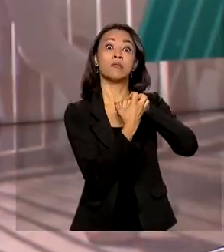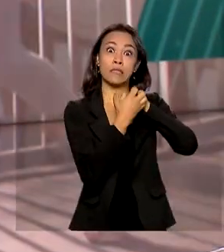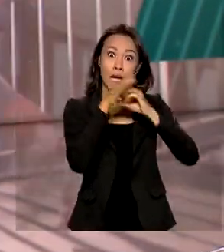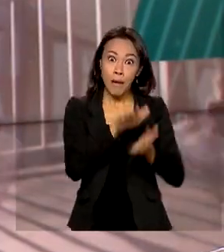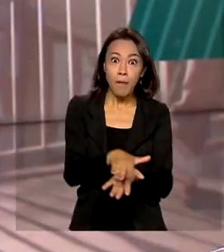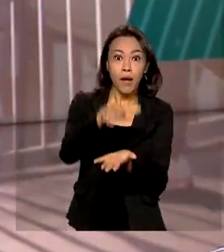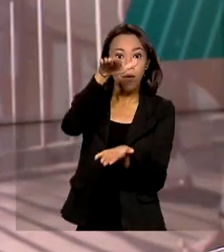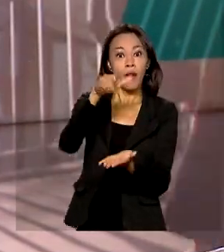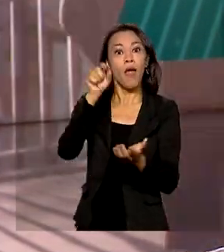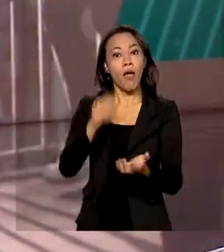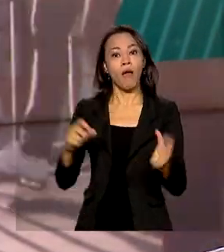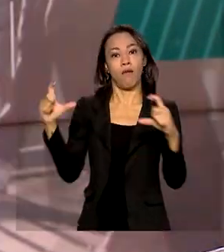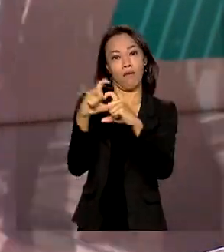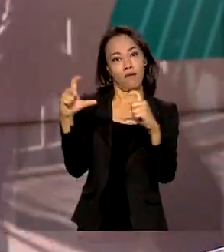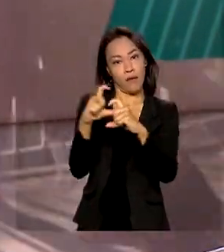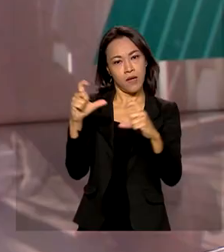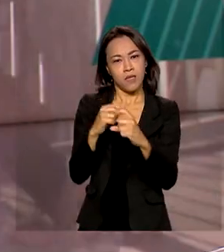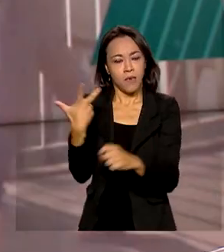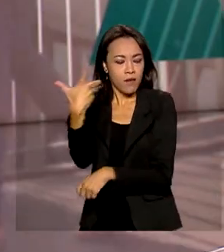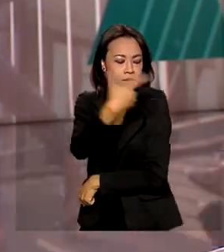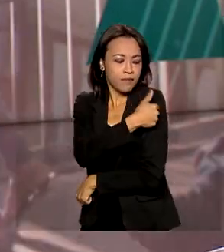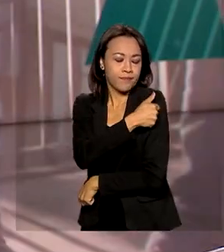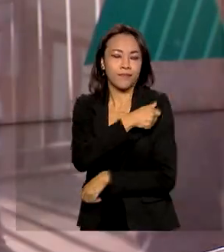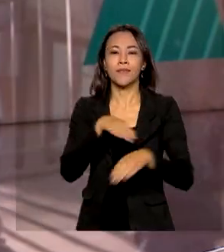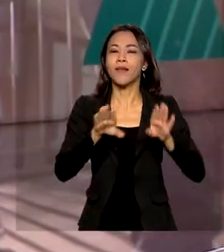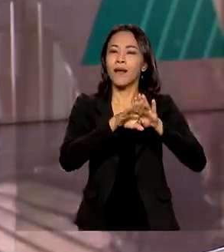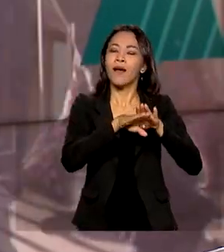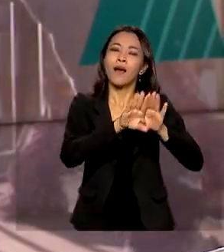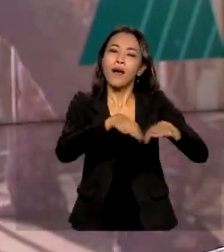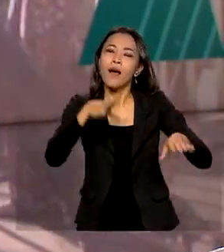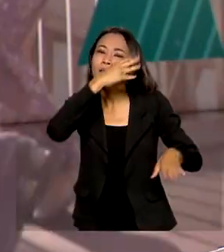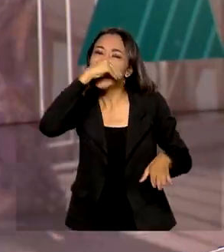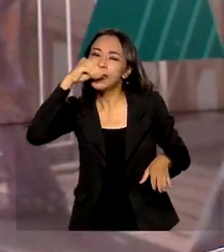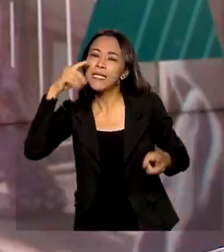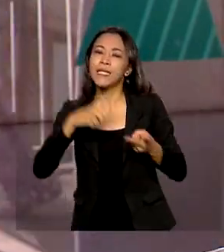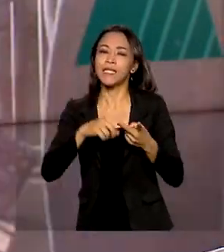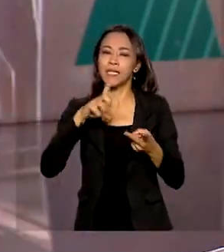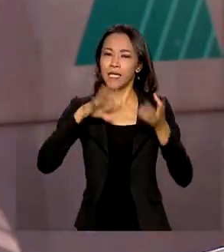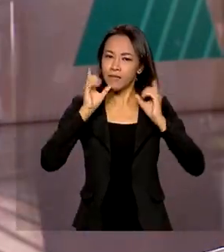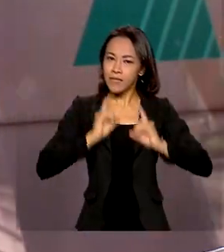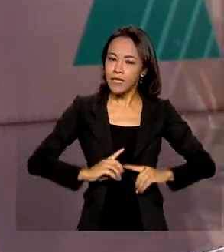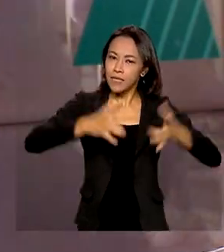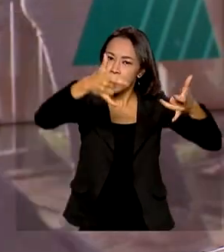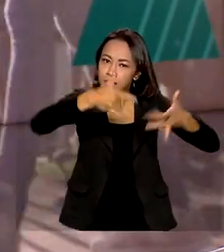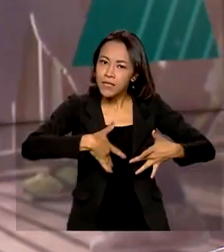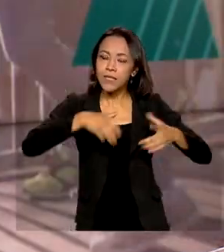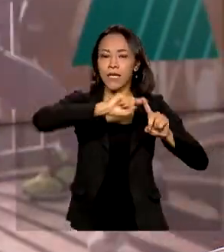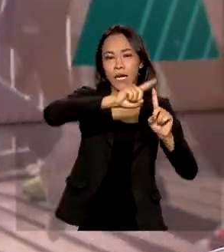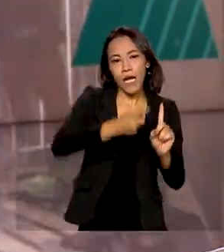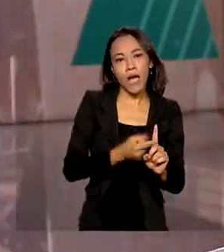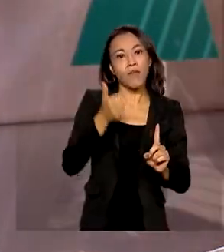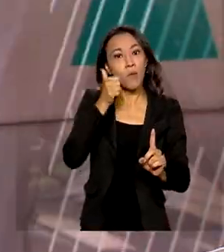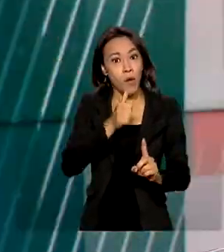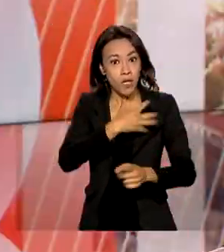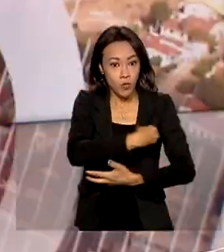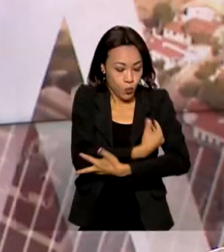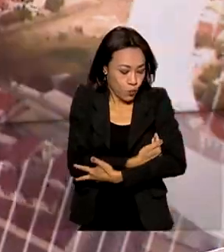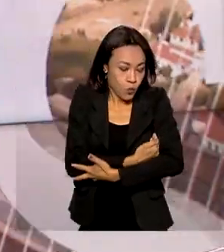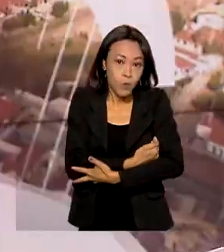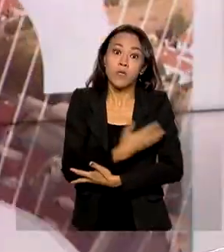parte da fazer para imunizar adolescentes com deficiência permanente e comorbidades e jovens grávidas ou lactantes